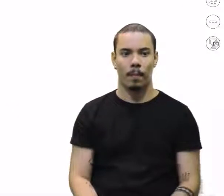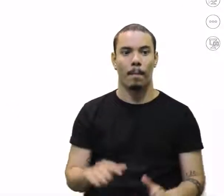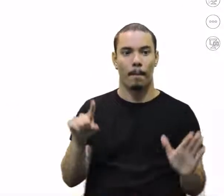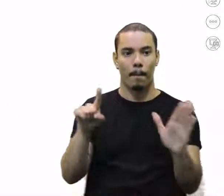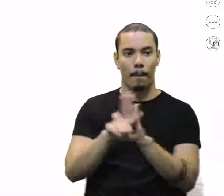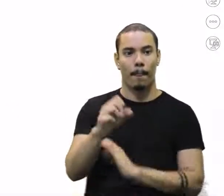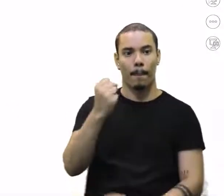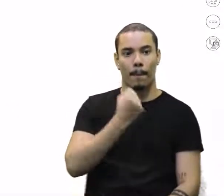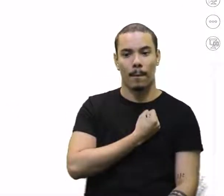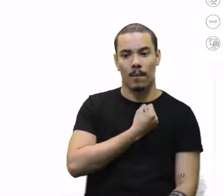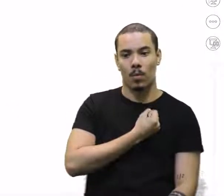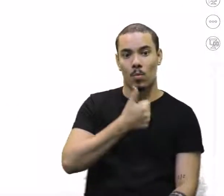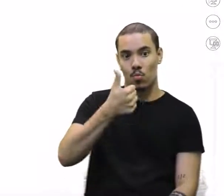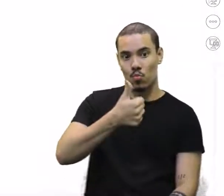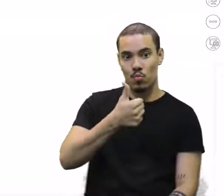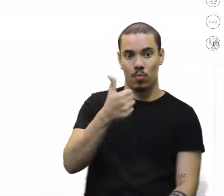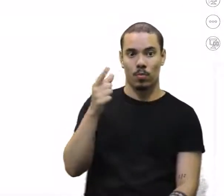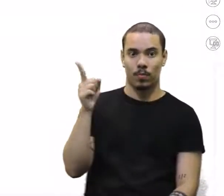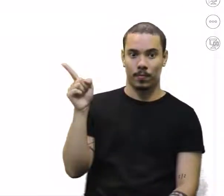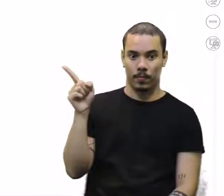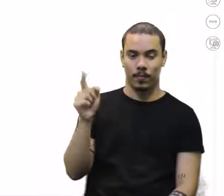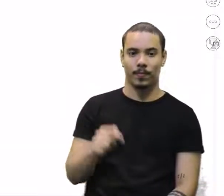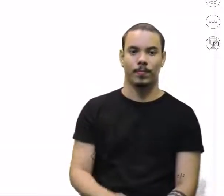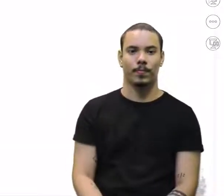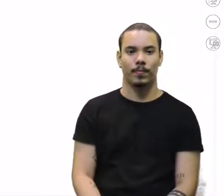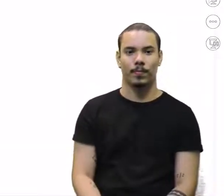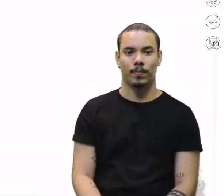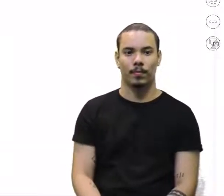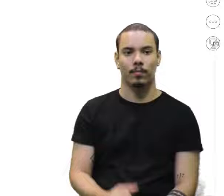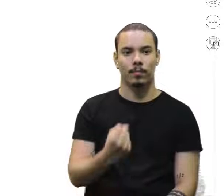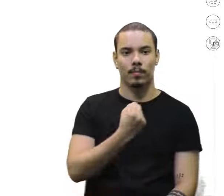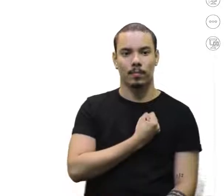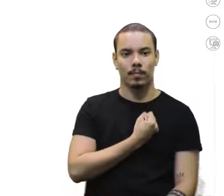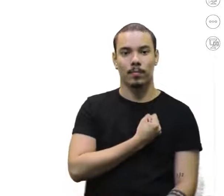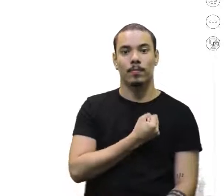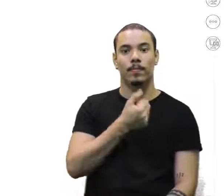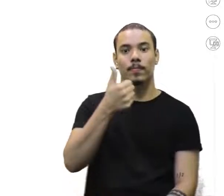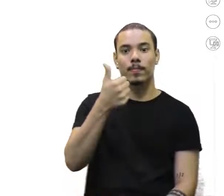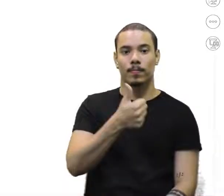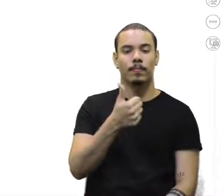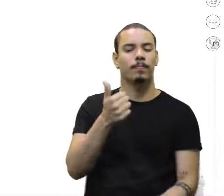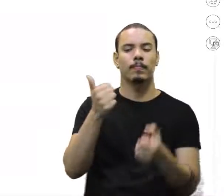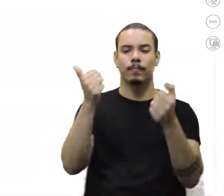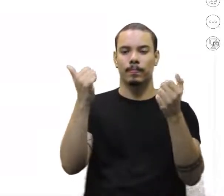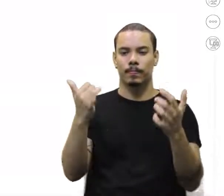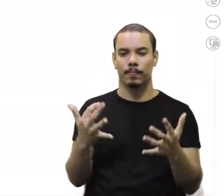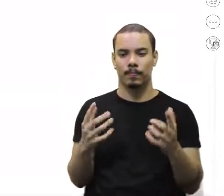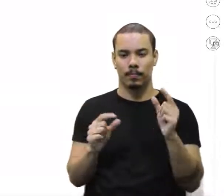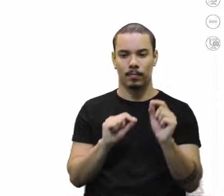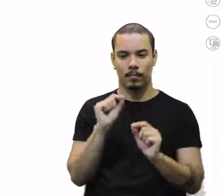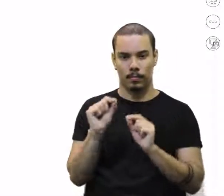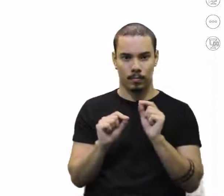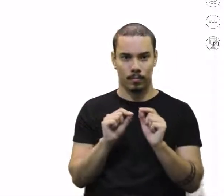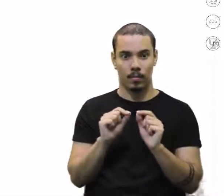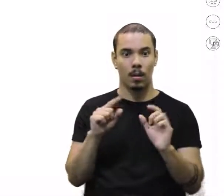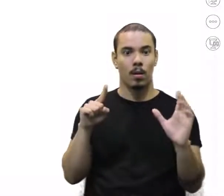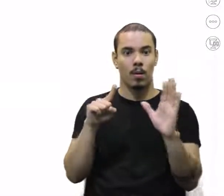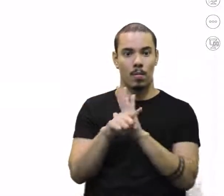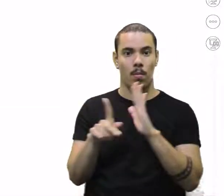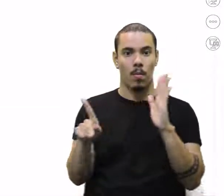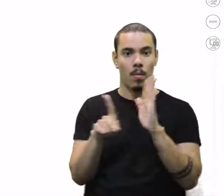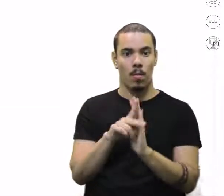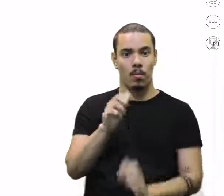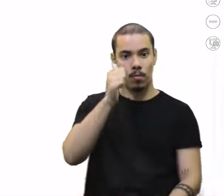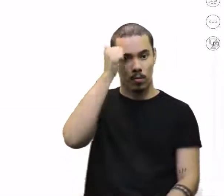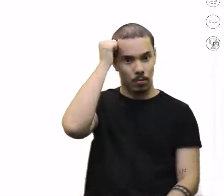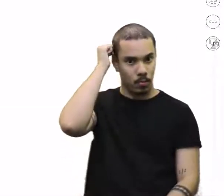Questão de número 1. Na questão de número 1, ela fala, é uma questão de